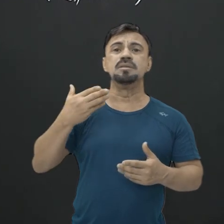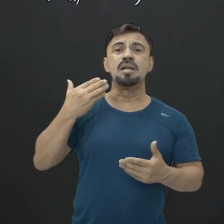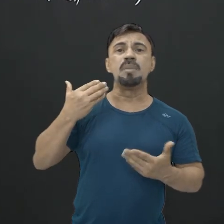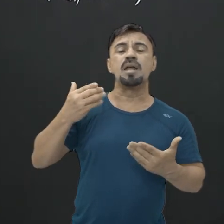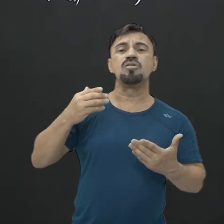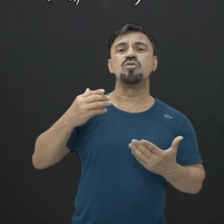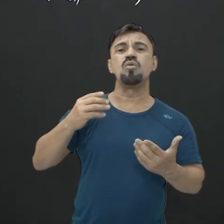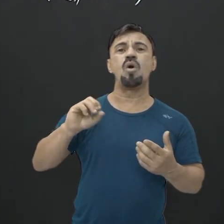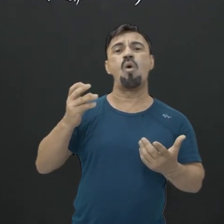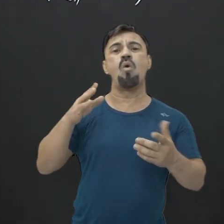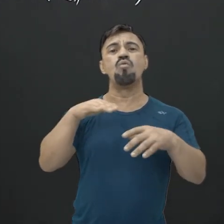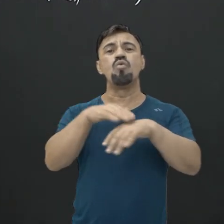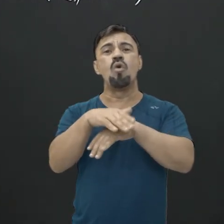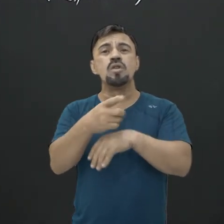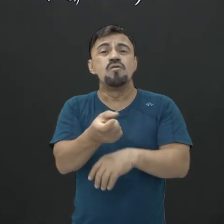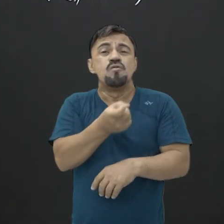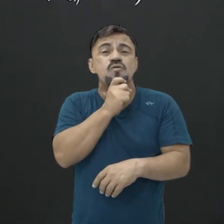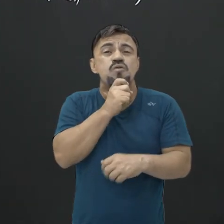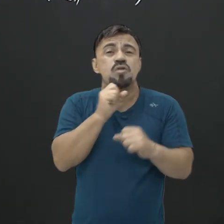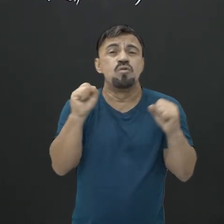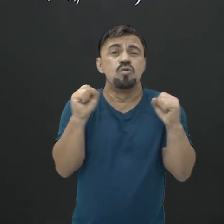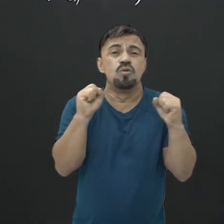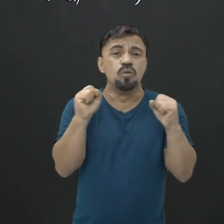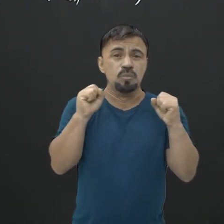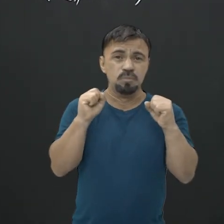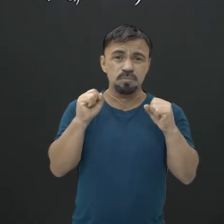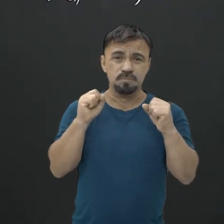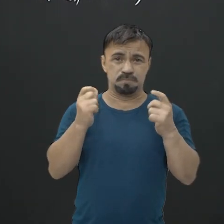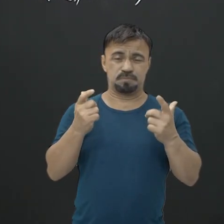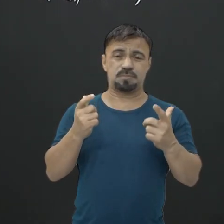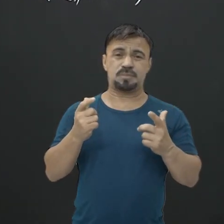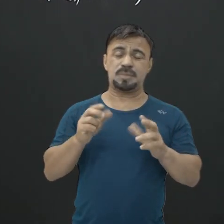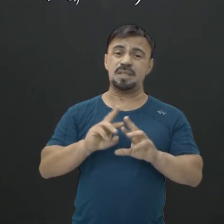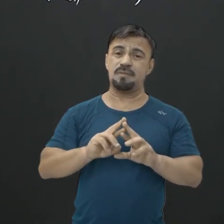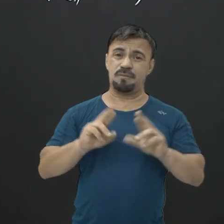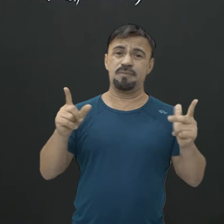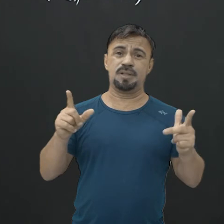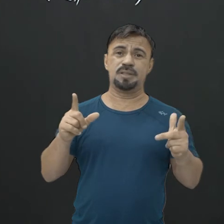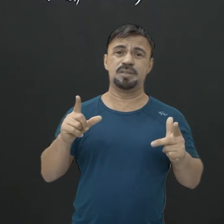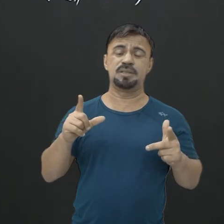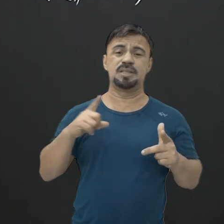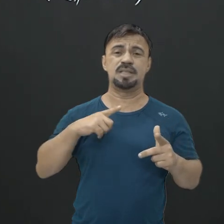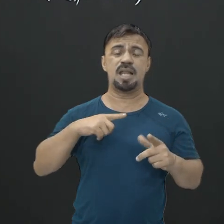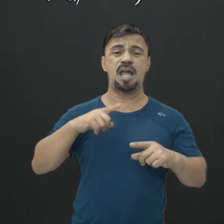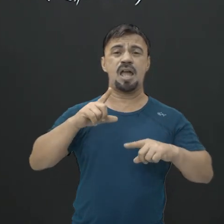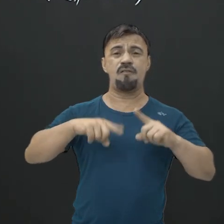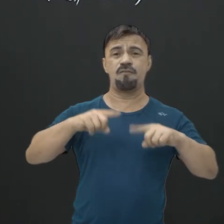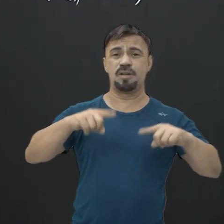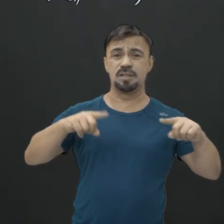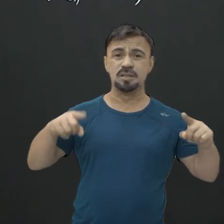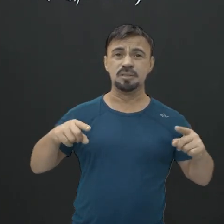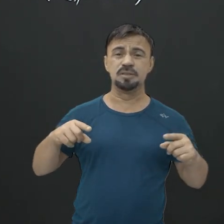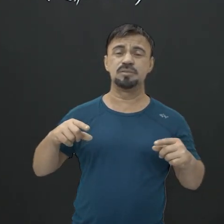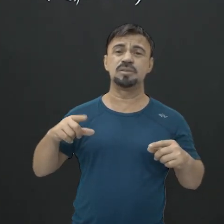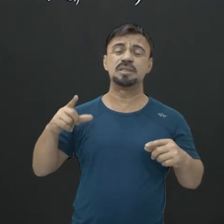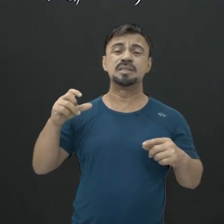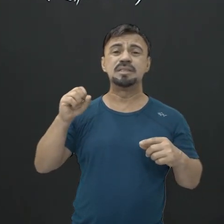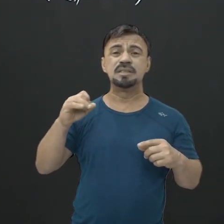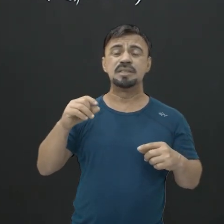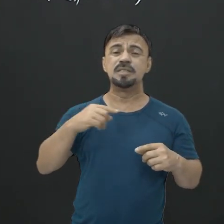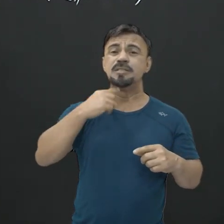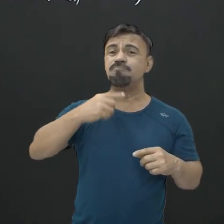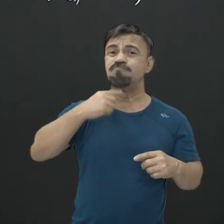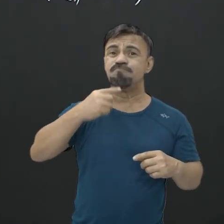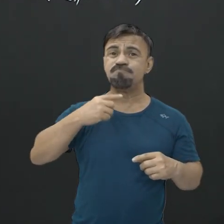amena e noites muito frias, não varia tanto assim. Se não tivéssemos o efeito estufa, aconteceria